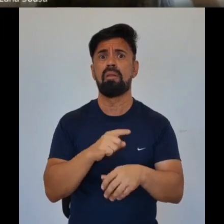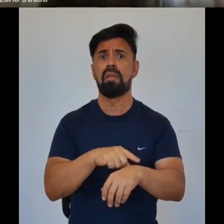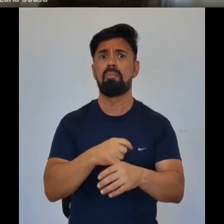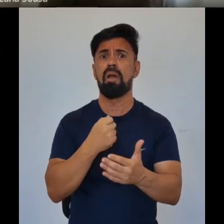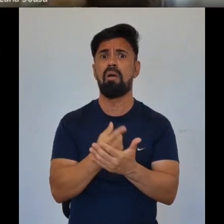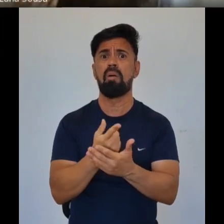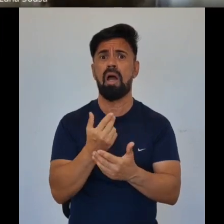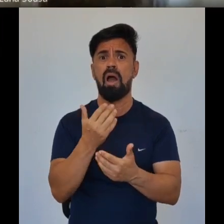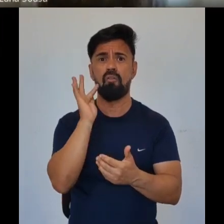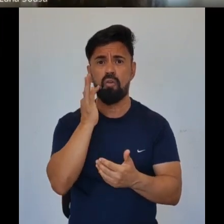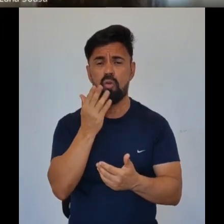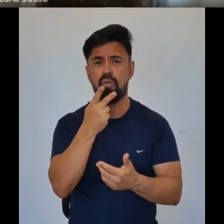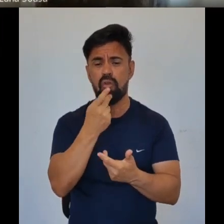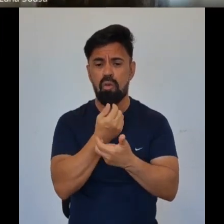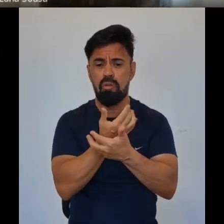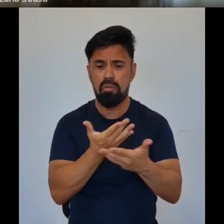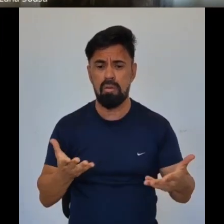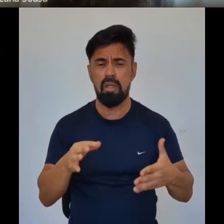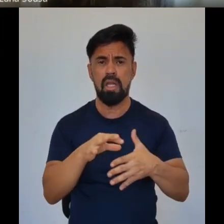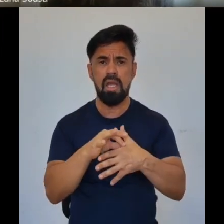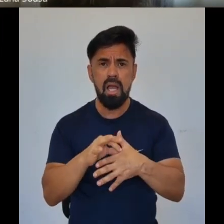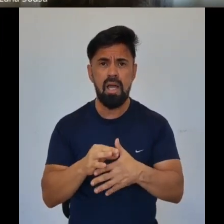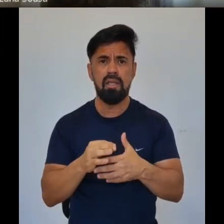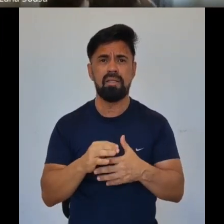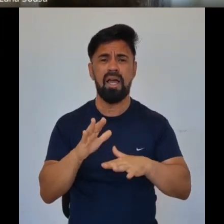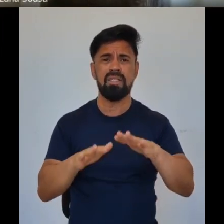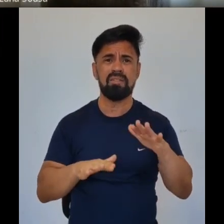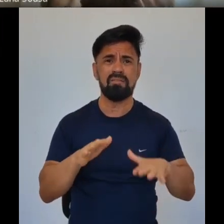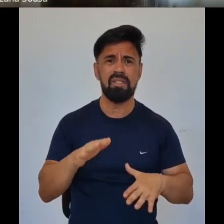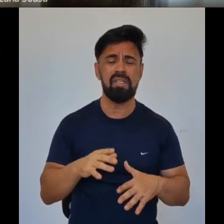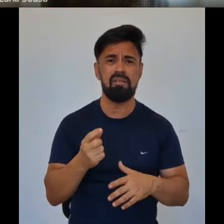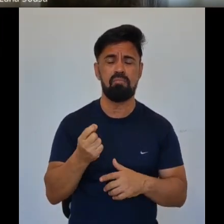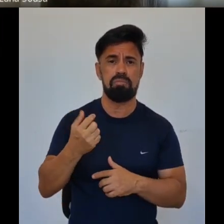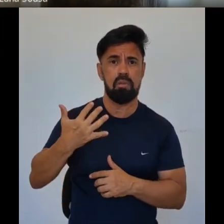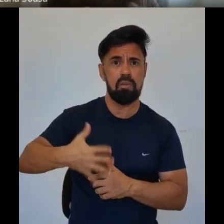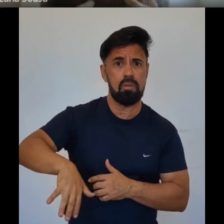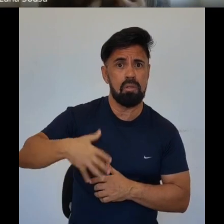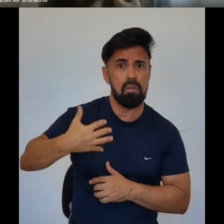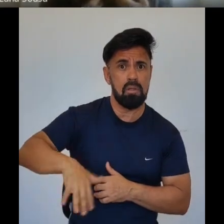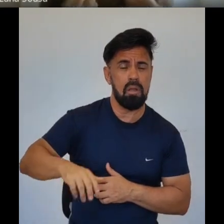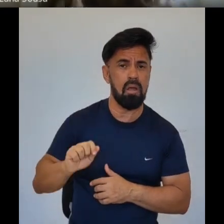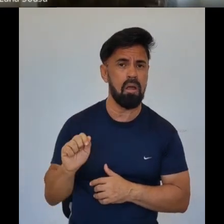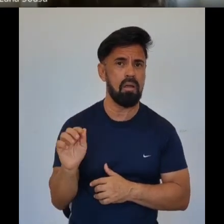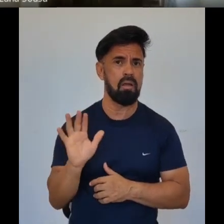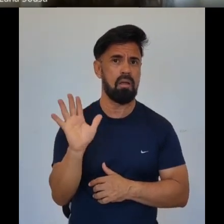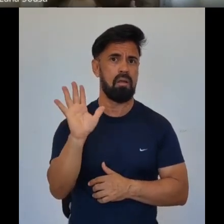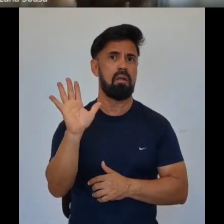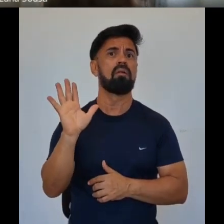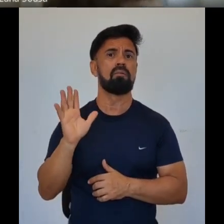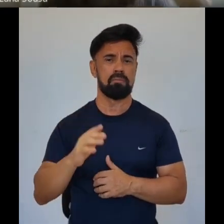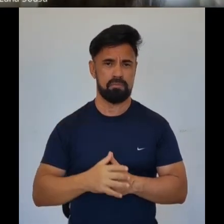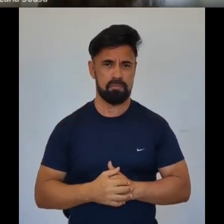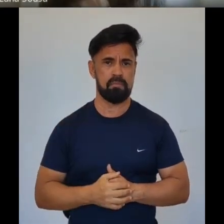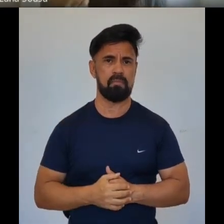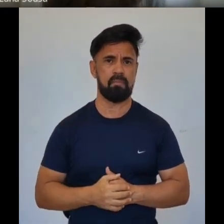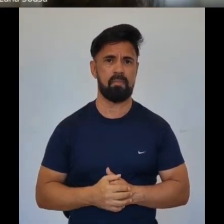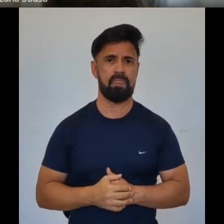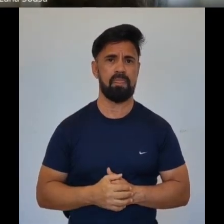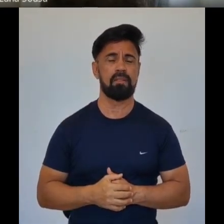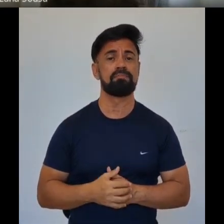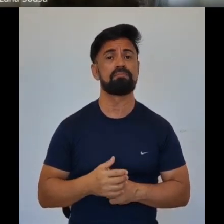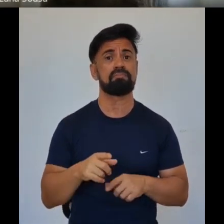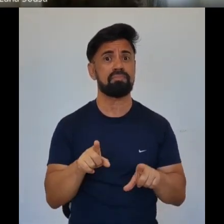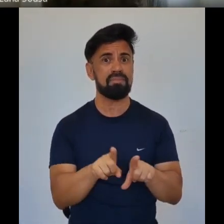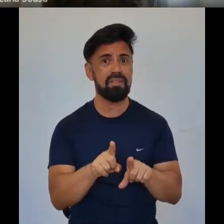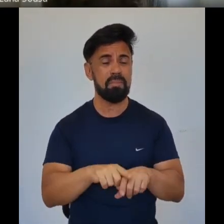de cuidar da casa e da família. Que tempo essa pessoa tem para comprar alimentos, comida de verdade, frutas, verduras,